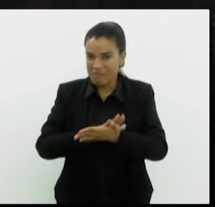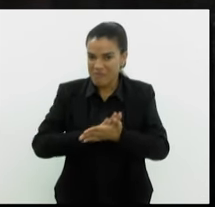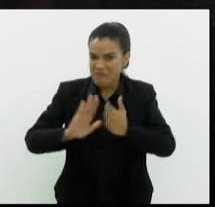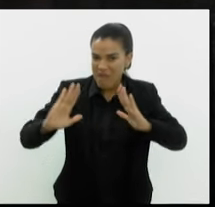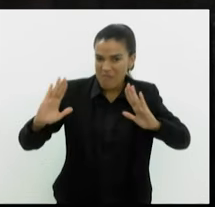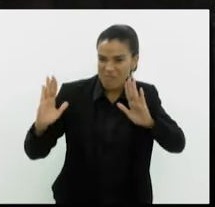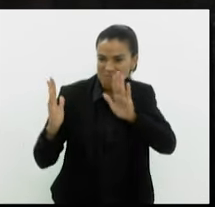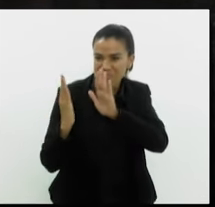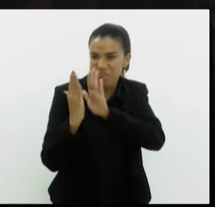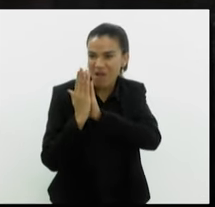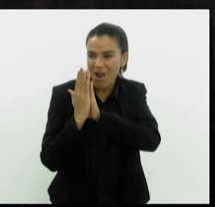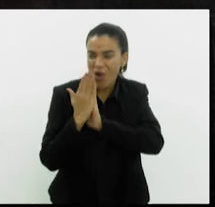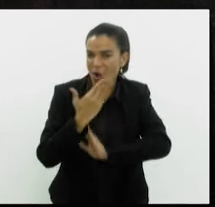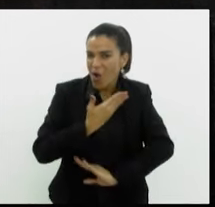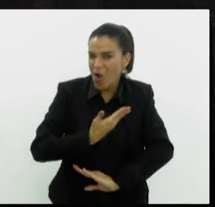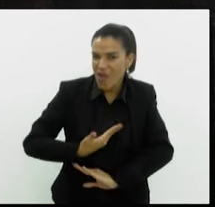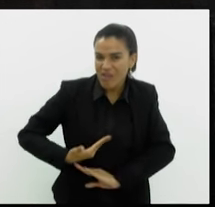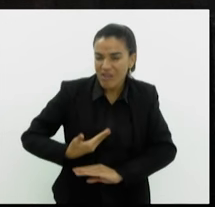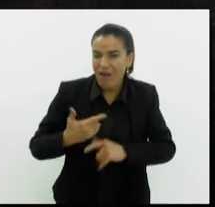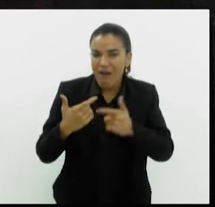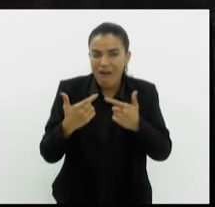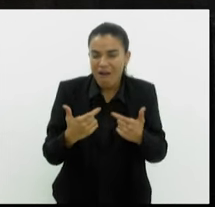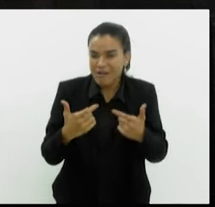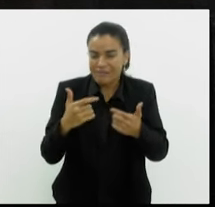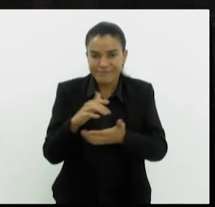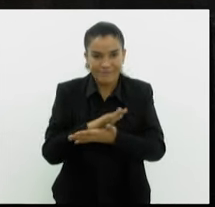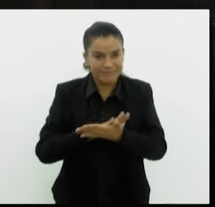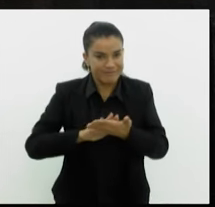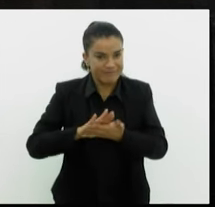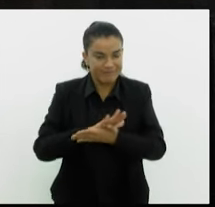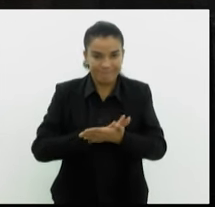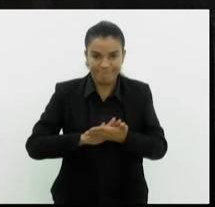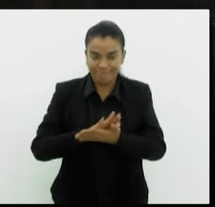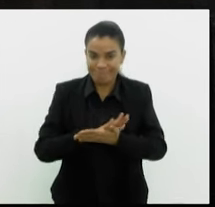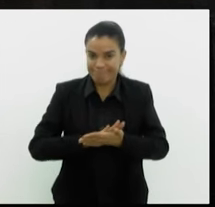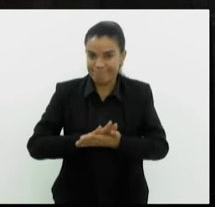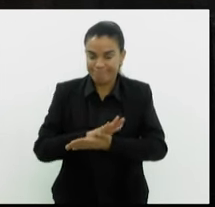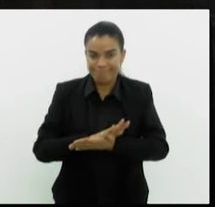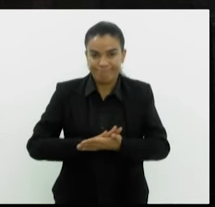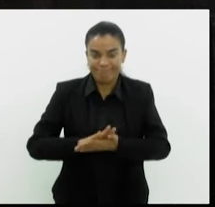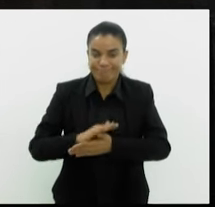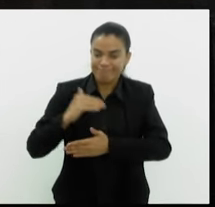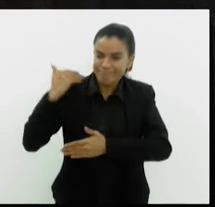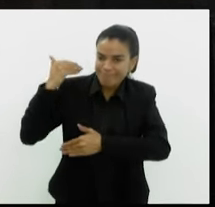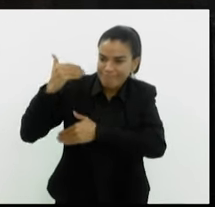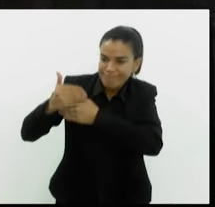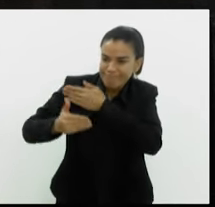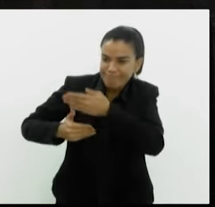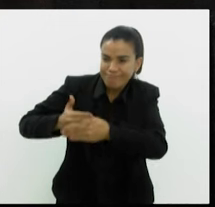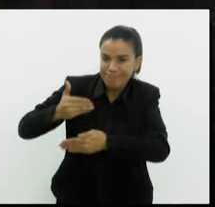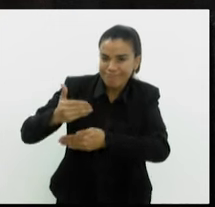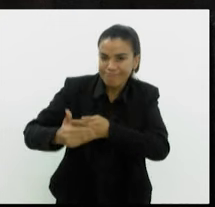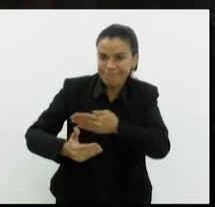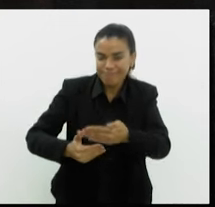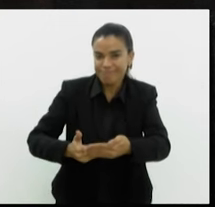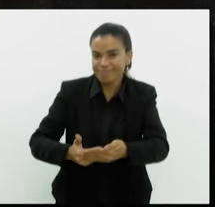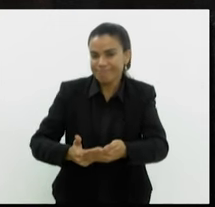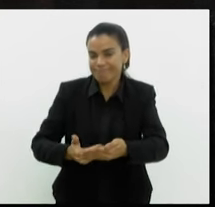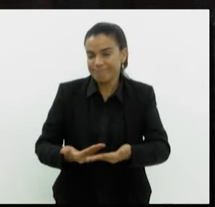uma vez, fazendo o que todos os governos últimos assim o fizeram,